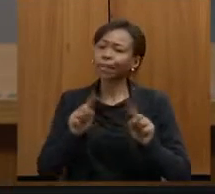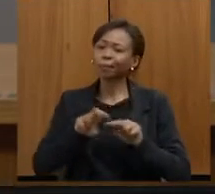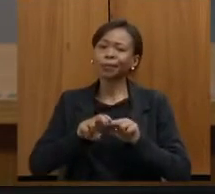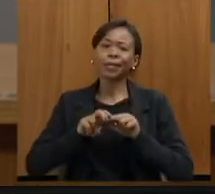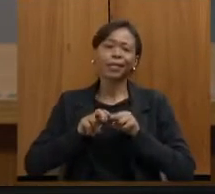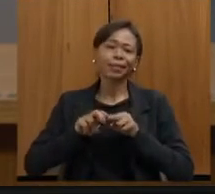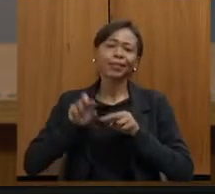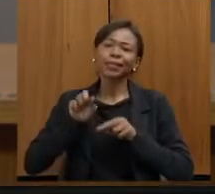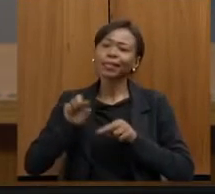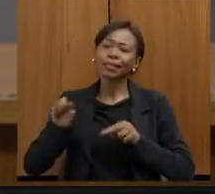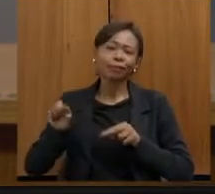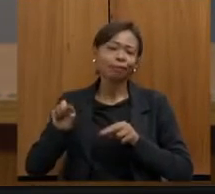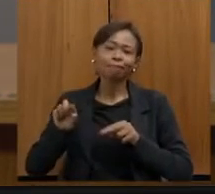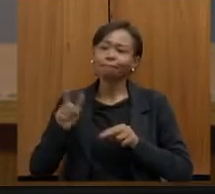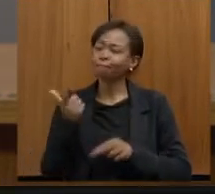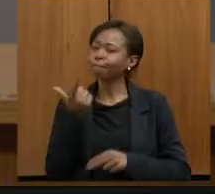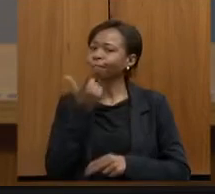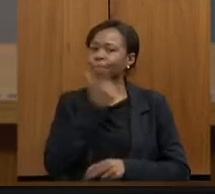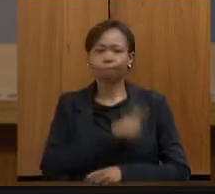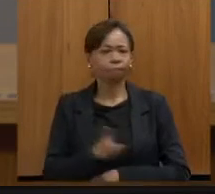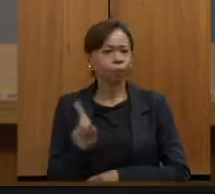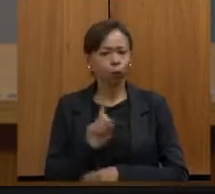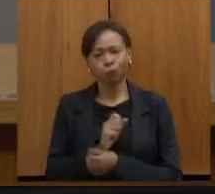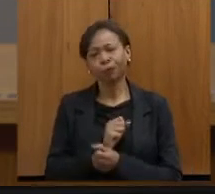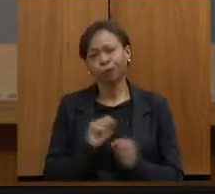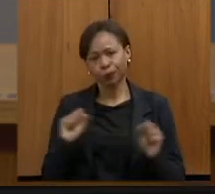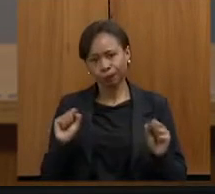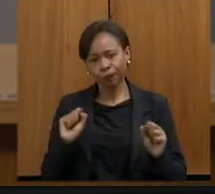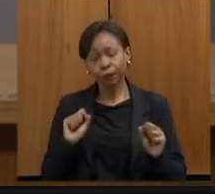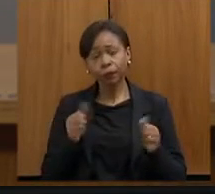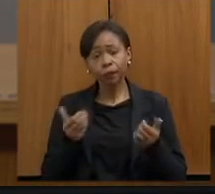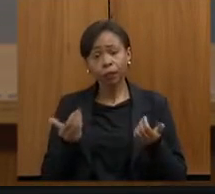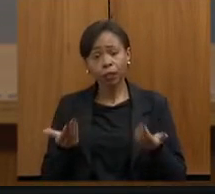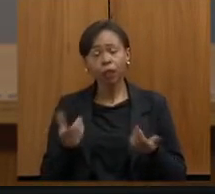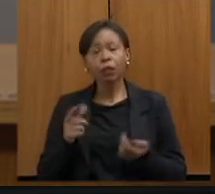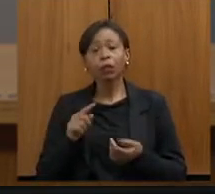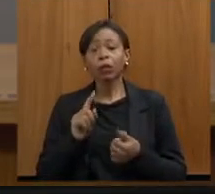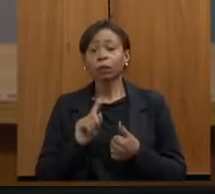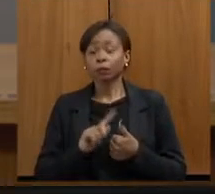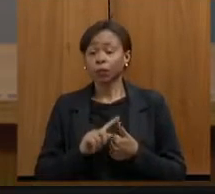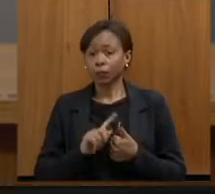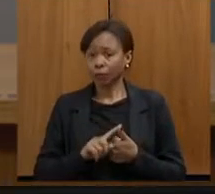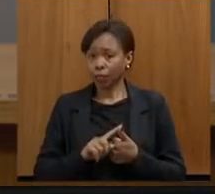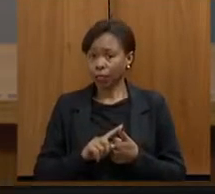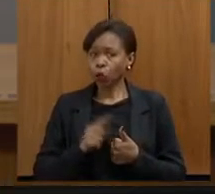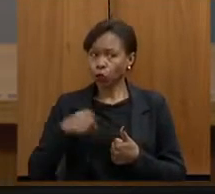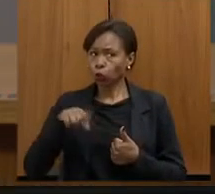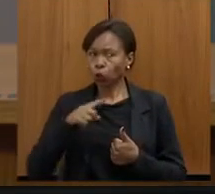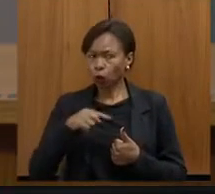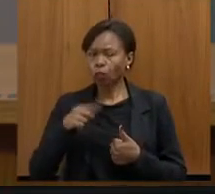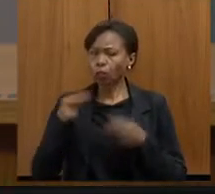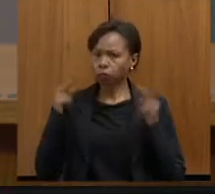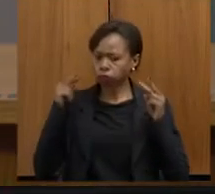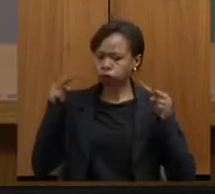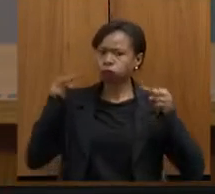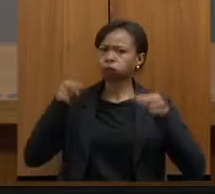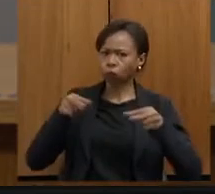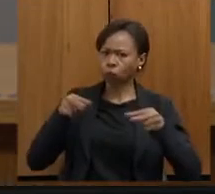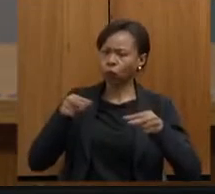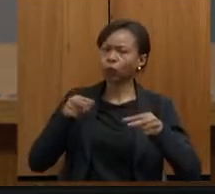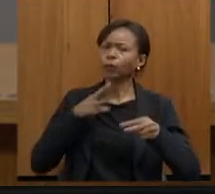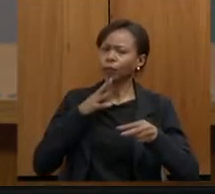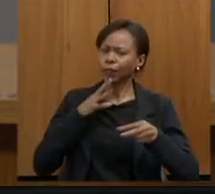a gente não conseguiu. Então, deputado, gente tem, primeiramente, uma visão otimista do que está acontecendo, claro, nunca